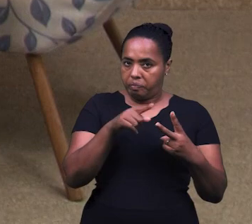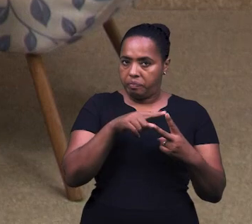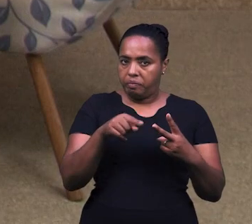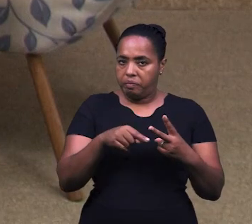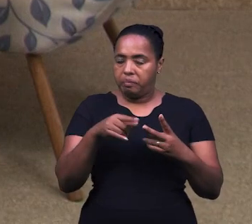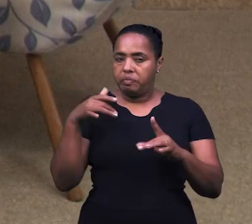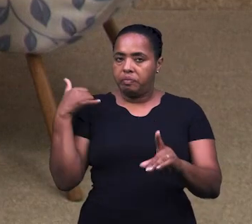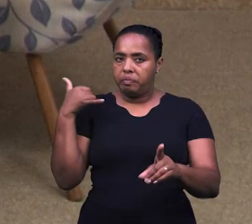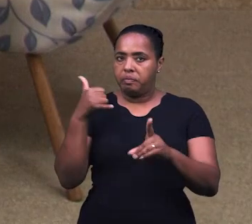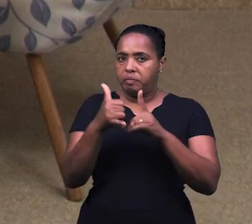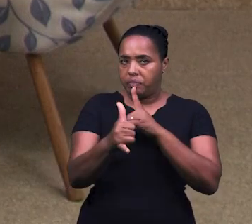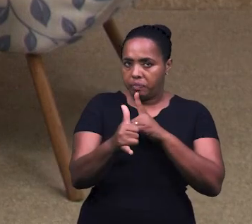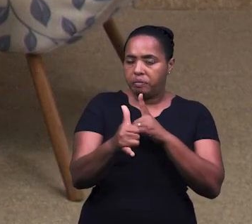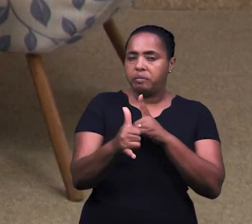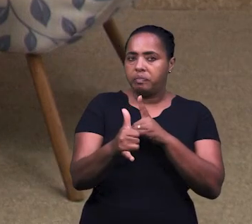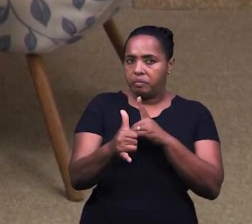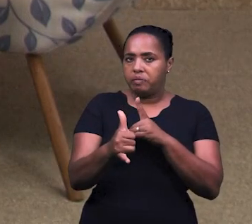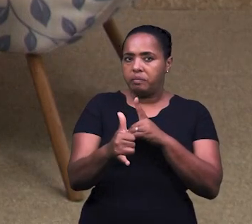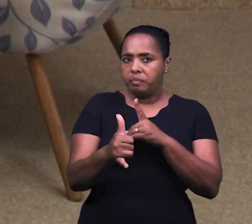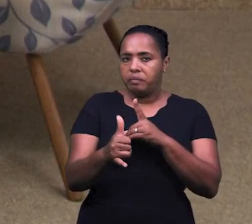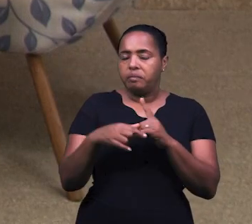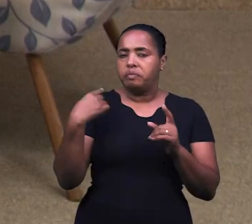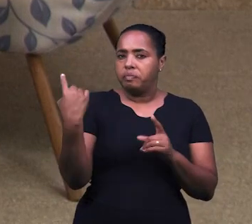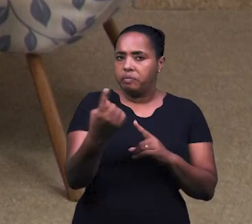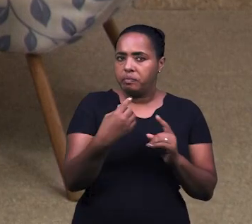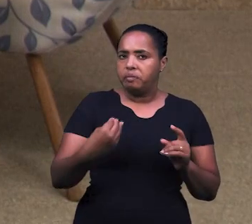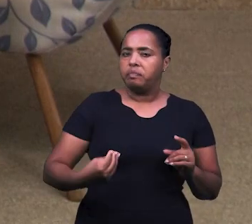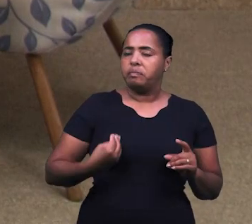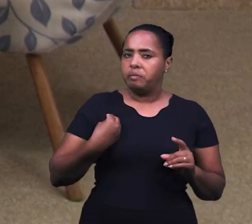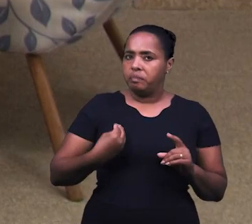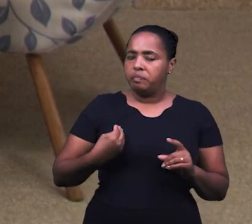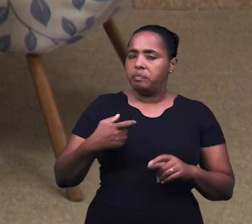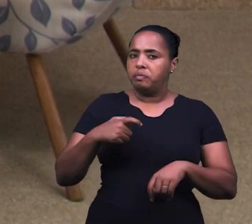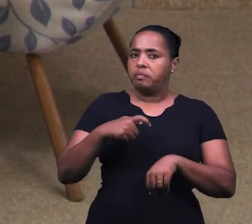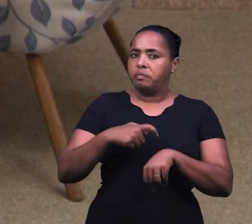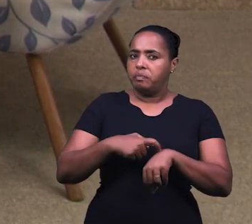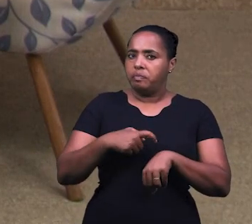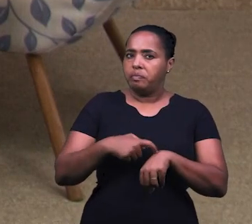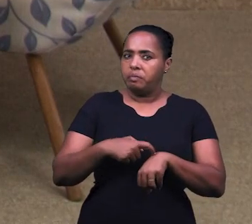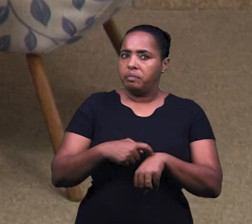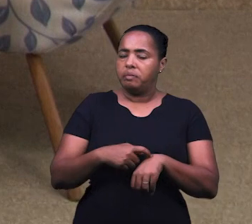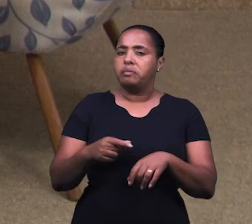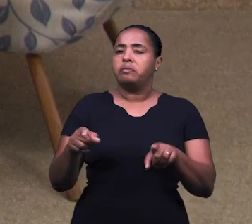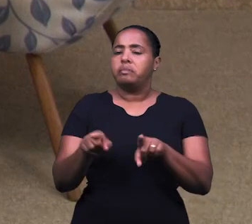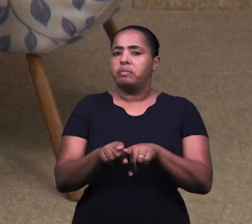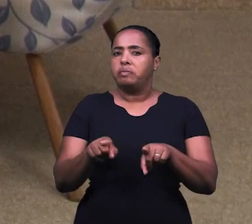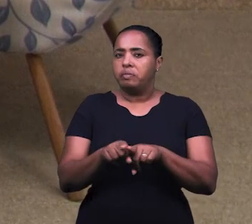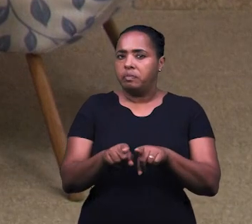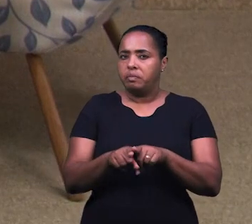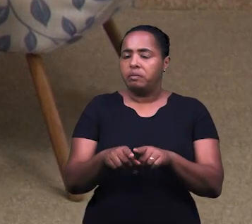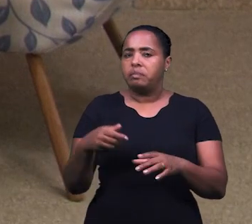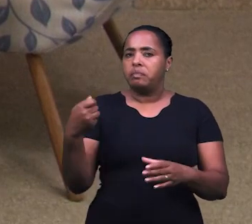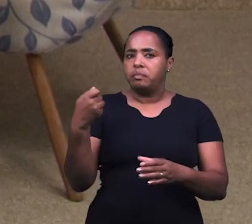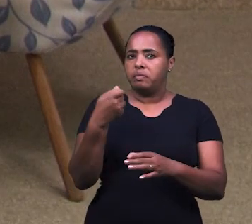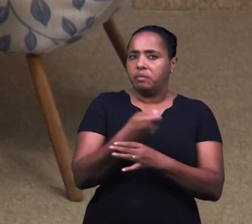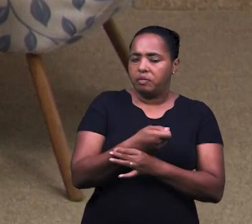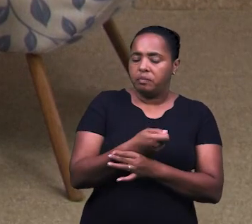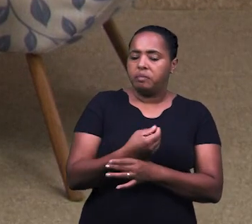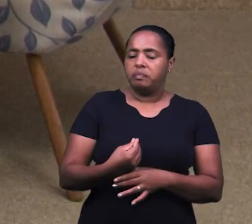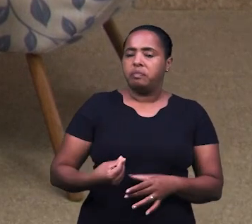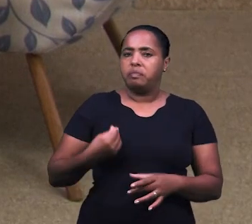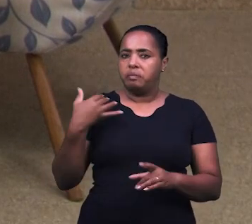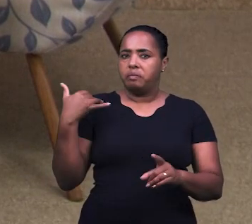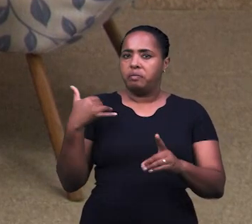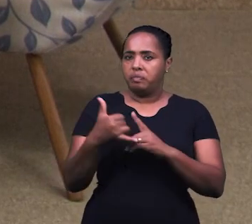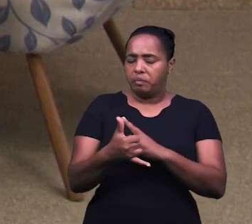Carolina, daquilo que é o profético, o que nós vivemos nesta hora, mas a palavra fala também que Abraão, ele viveu também aquilo que